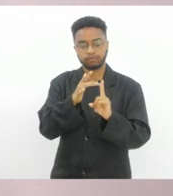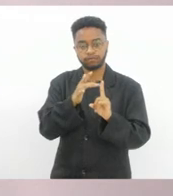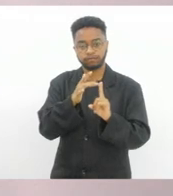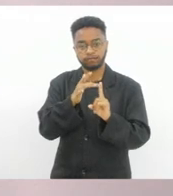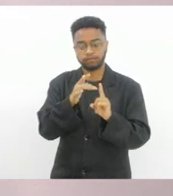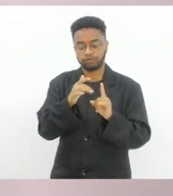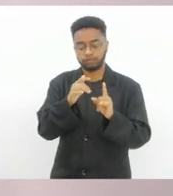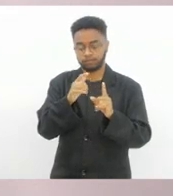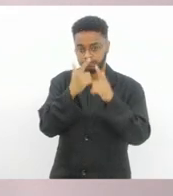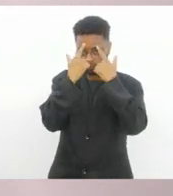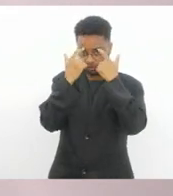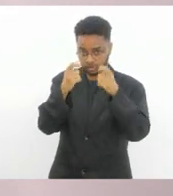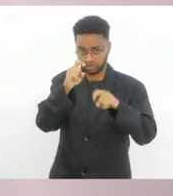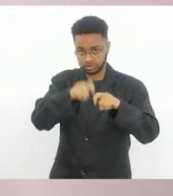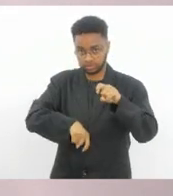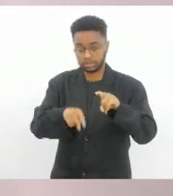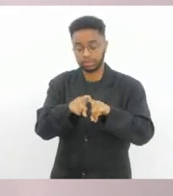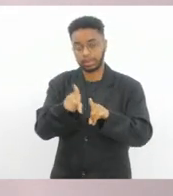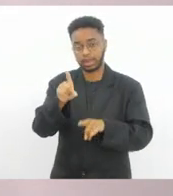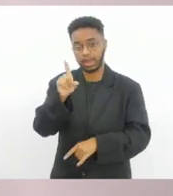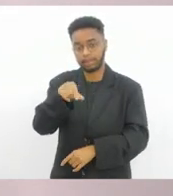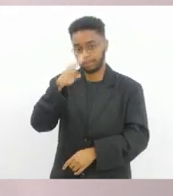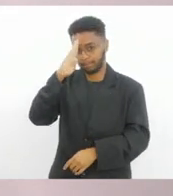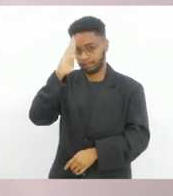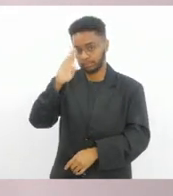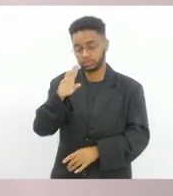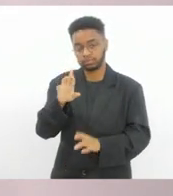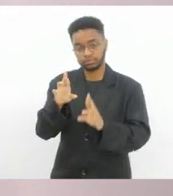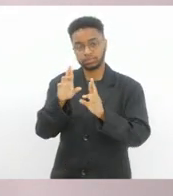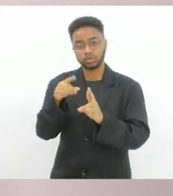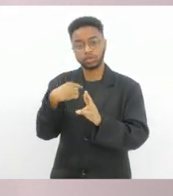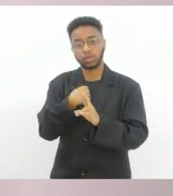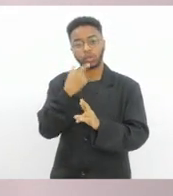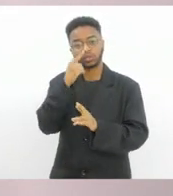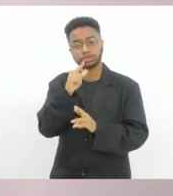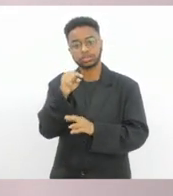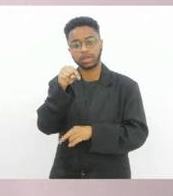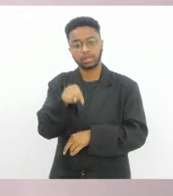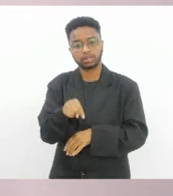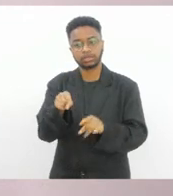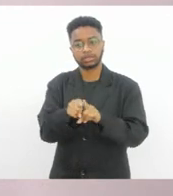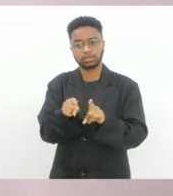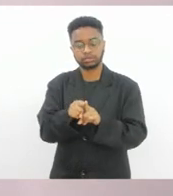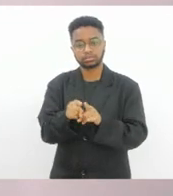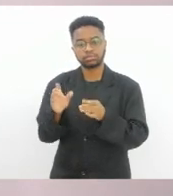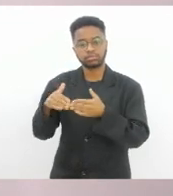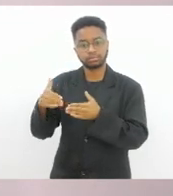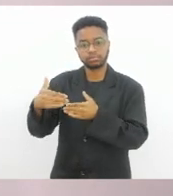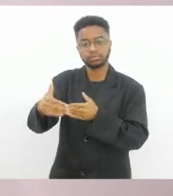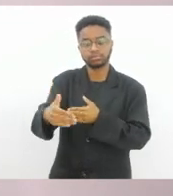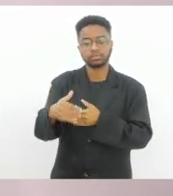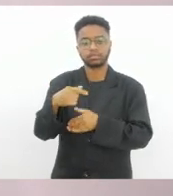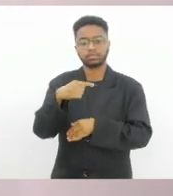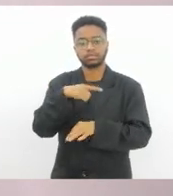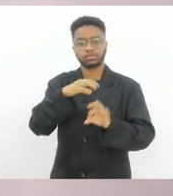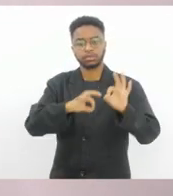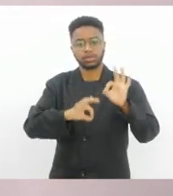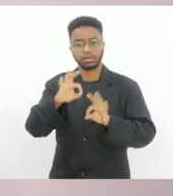é central. E que a gente possa também encaminhar por aqui, a partir desses encaminhamentos e